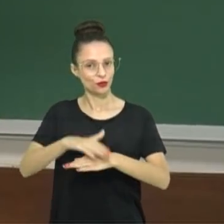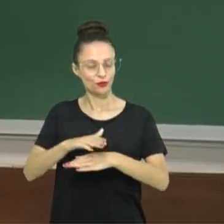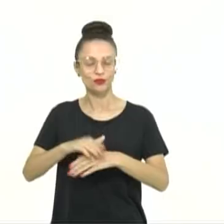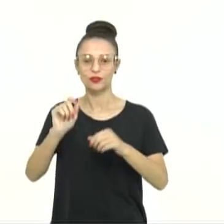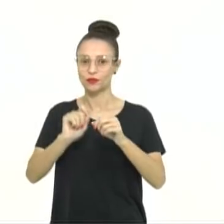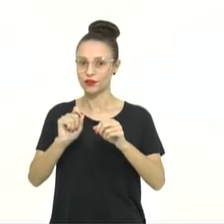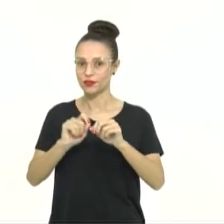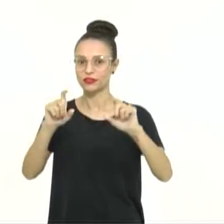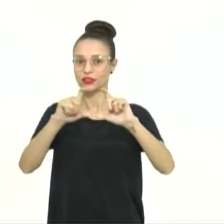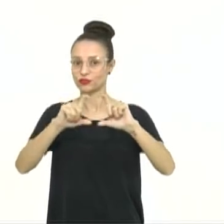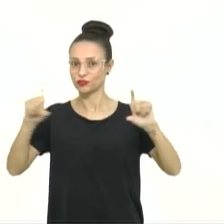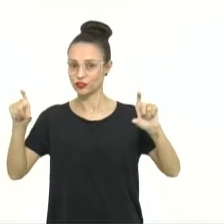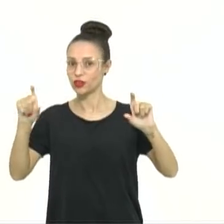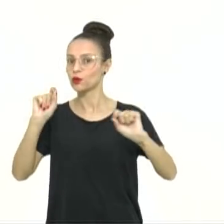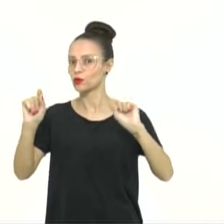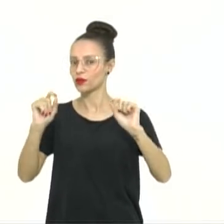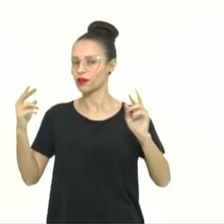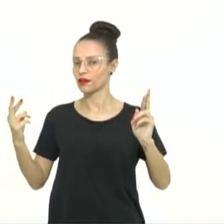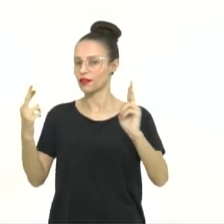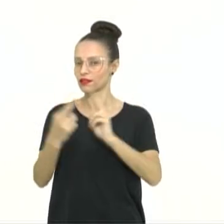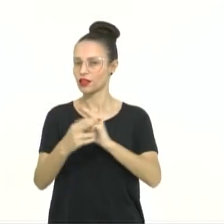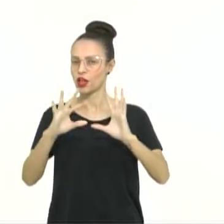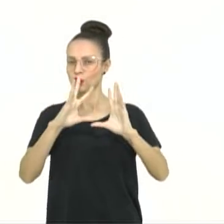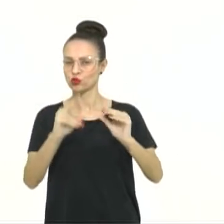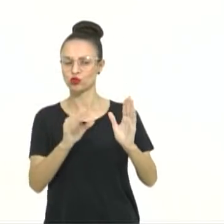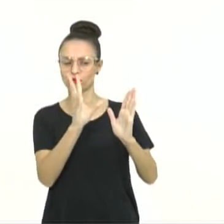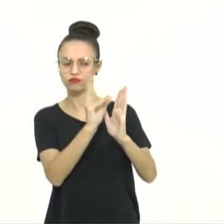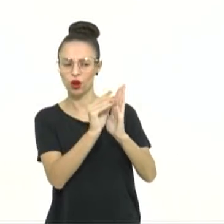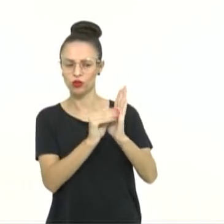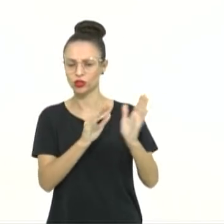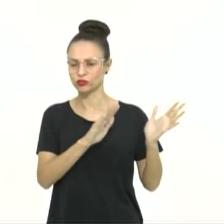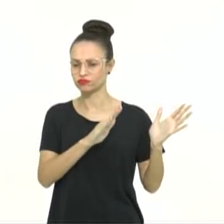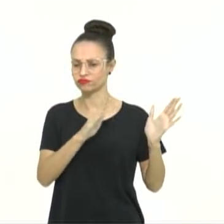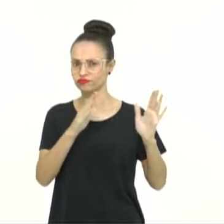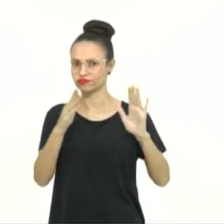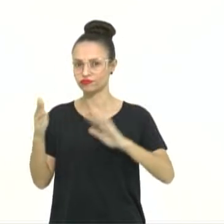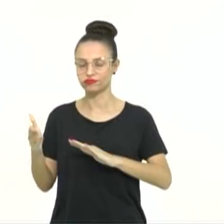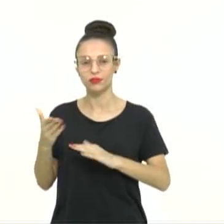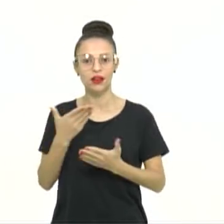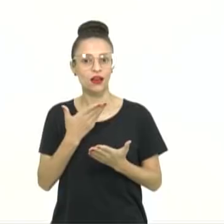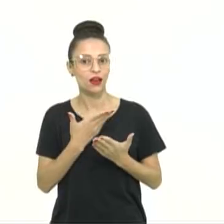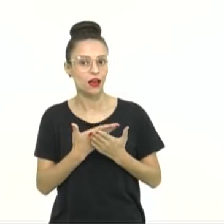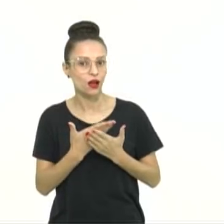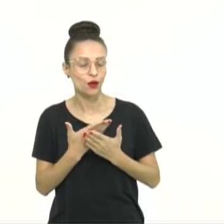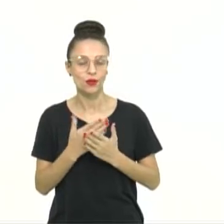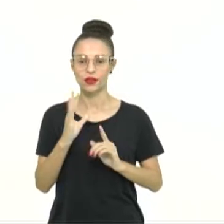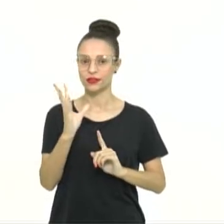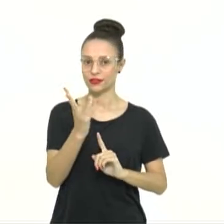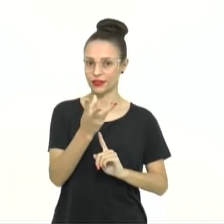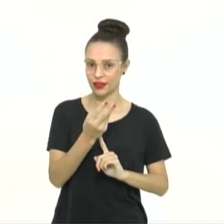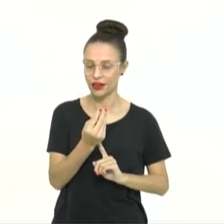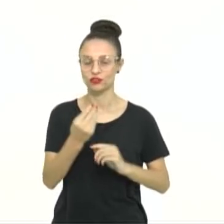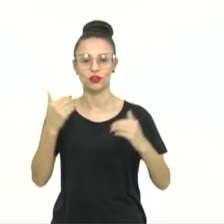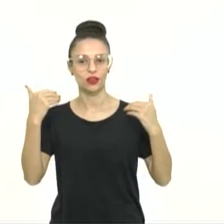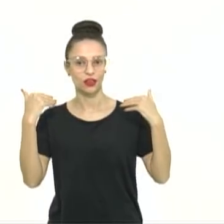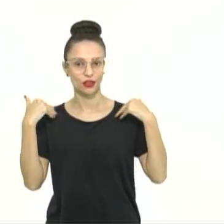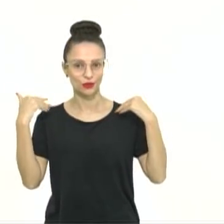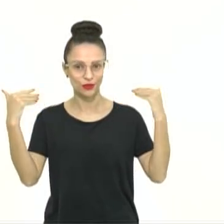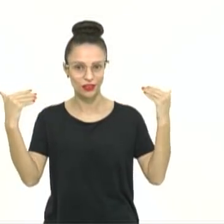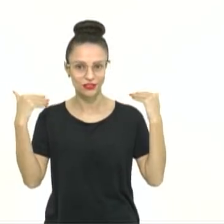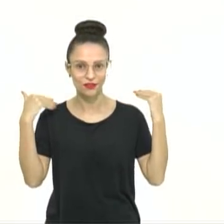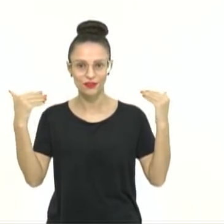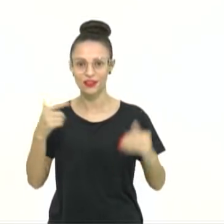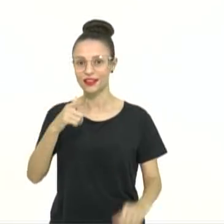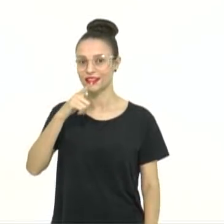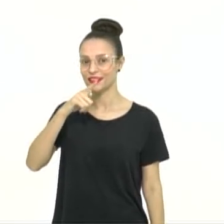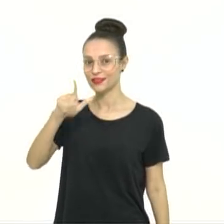uma tira relacionando todos os conteúdos trabalhados nas aulas de arte, educação física,